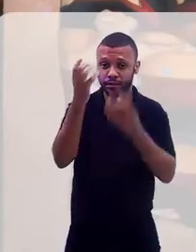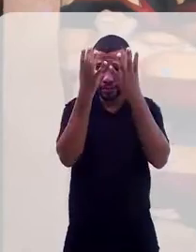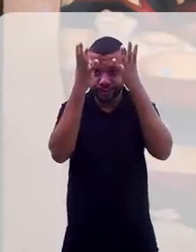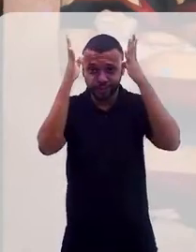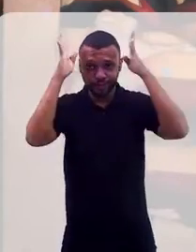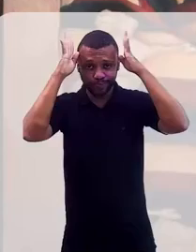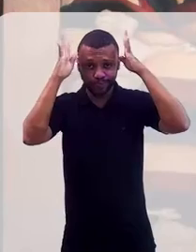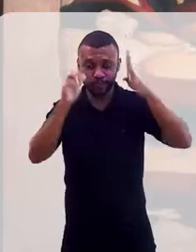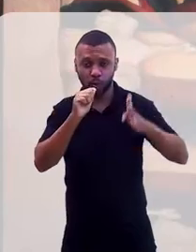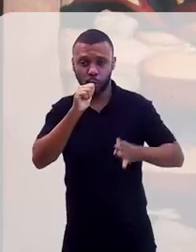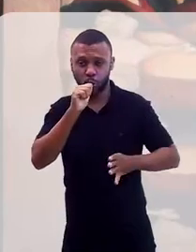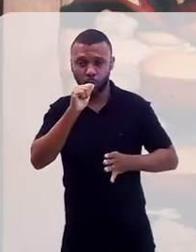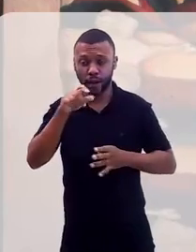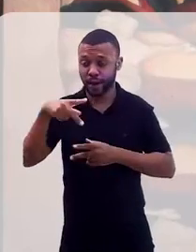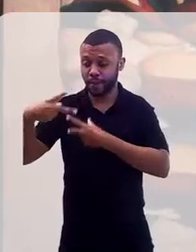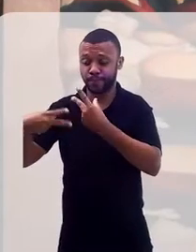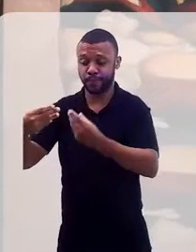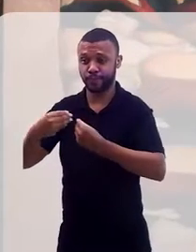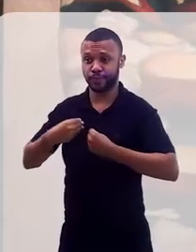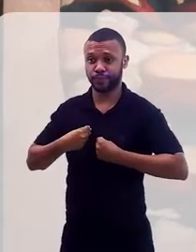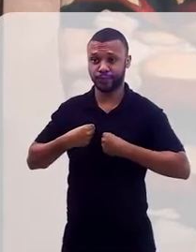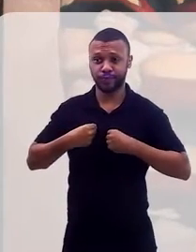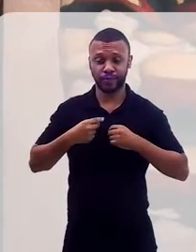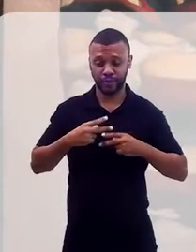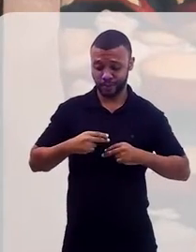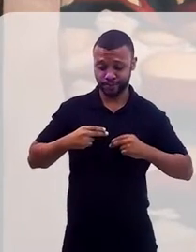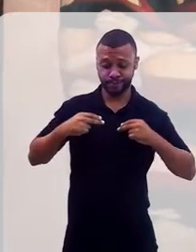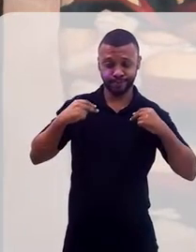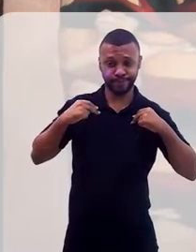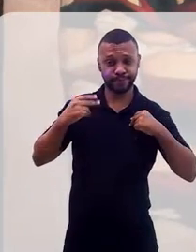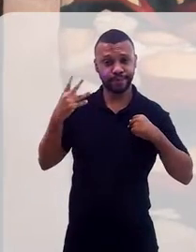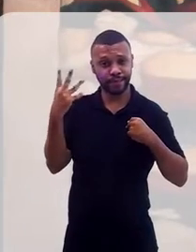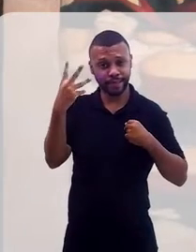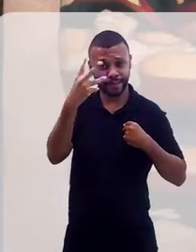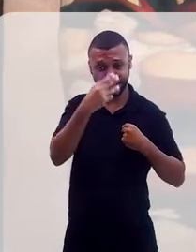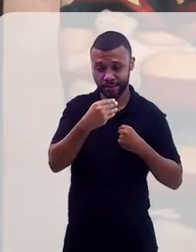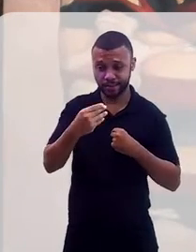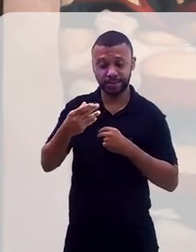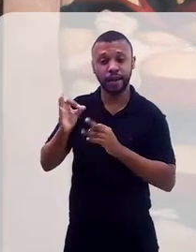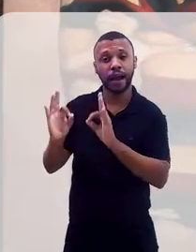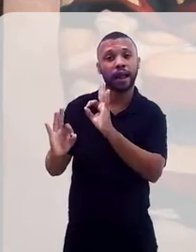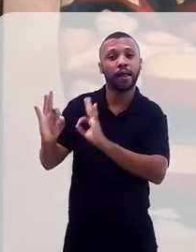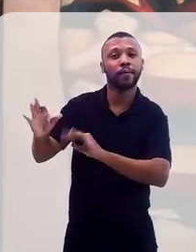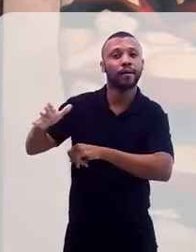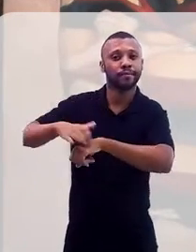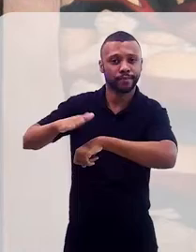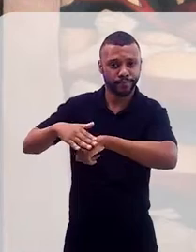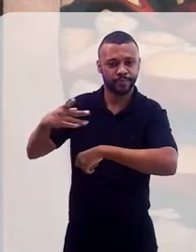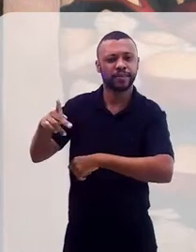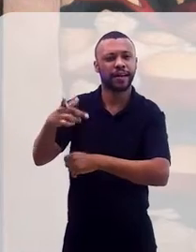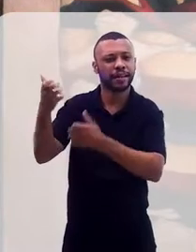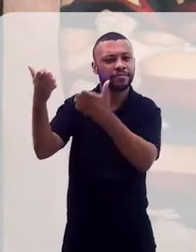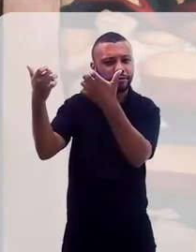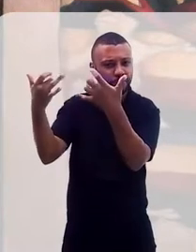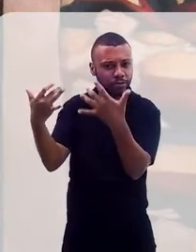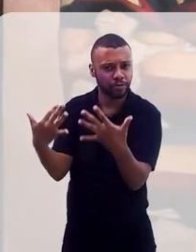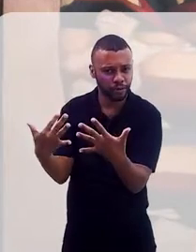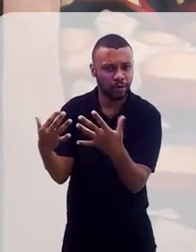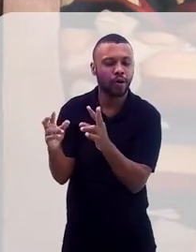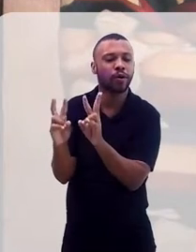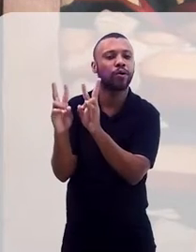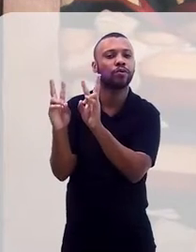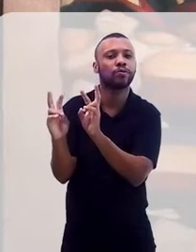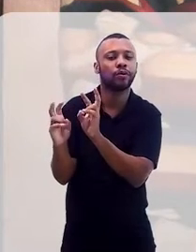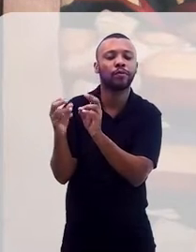e que já me deu esse colar lindo aqui que vocês estão vendo feito por eles já me